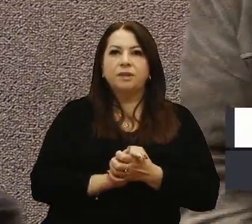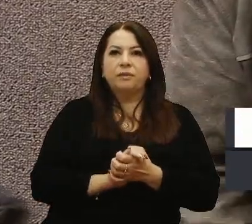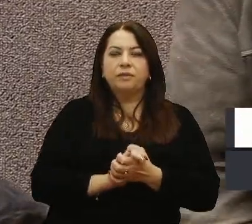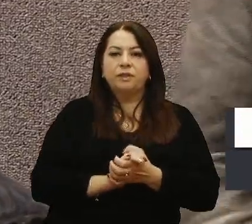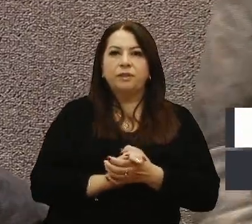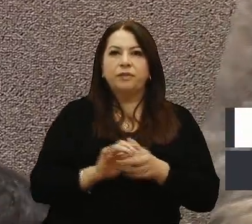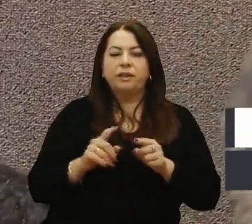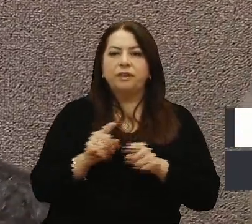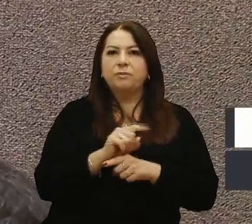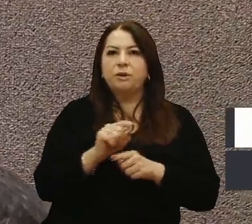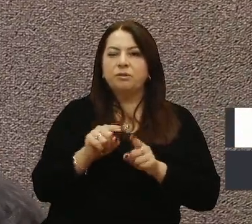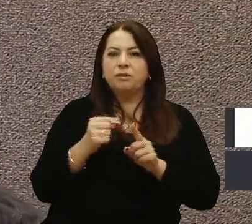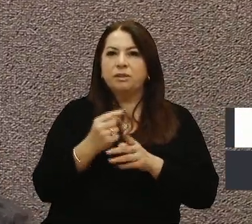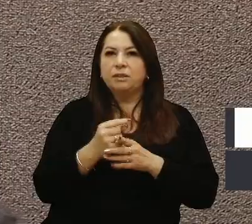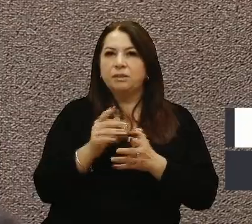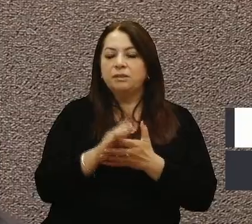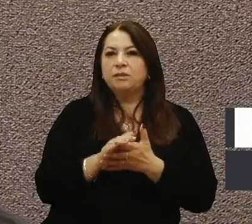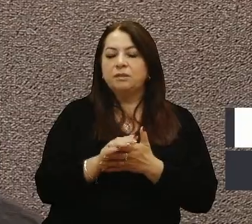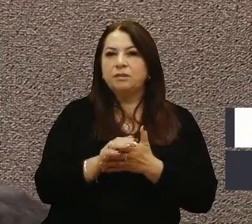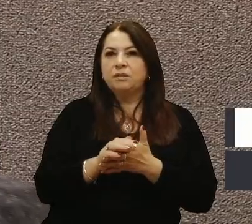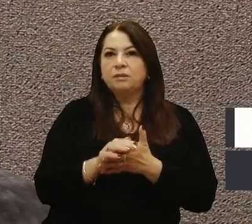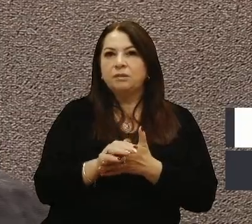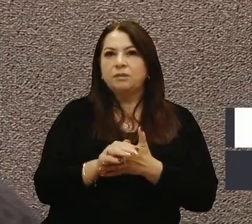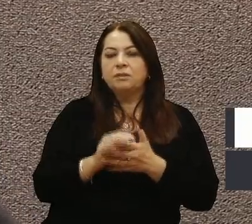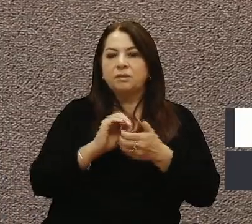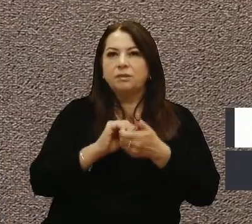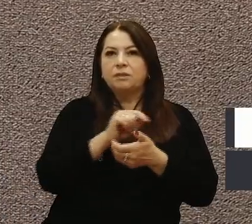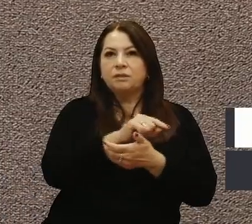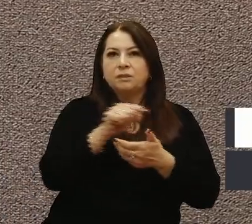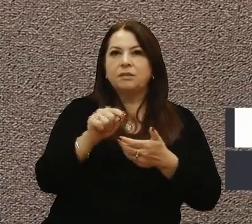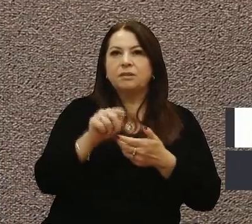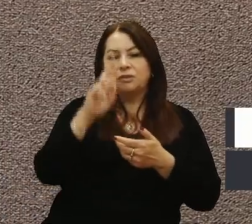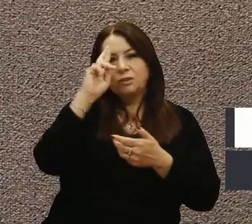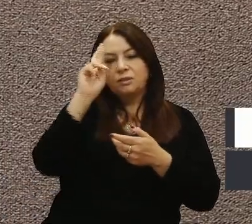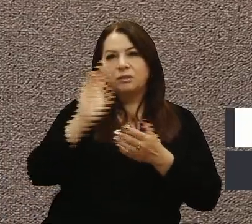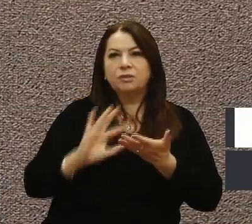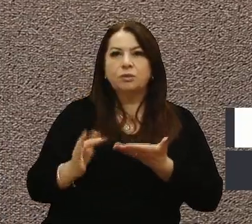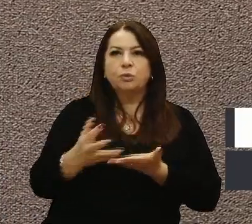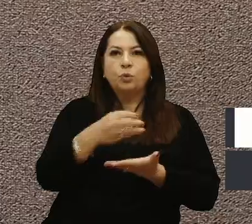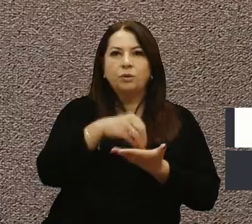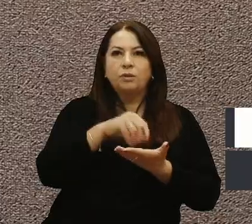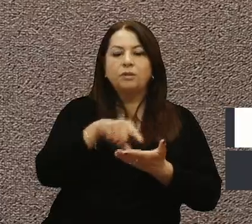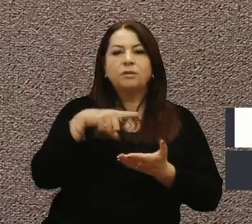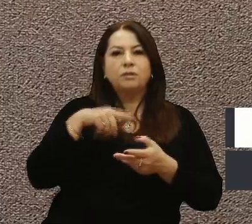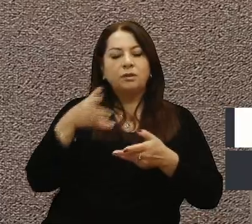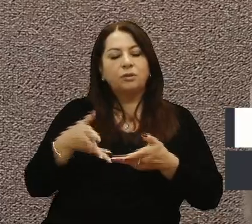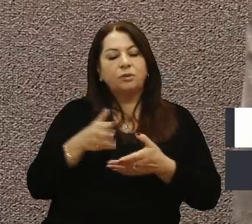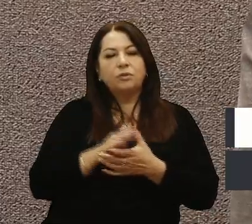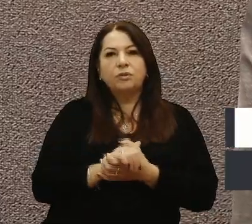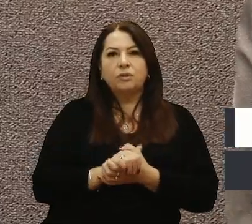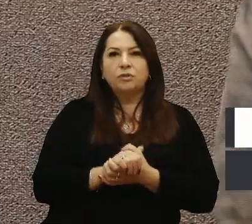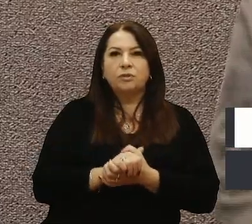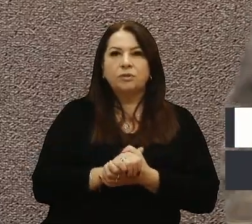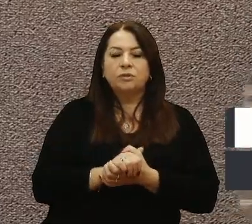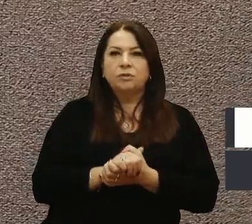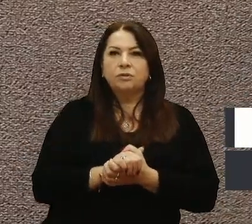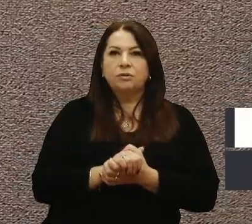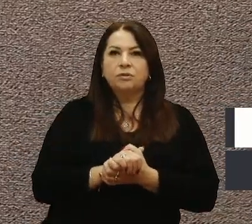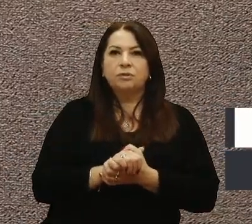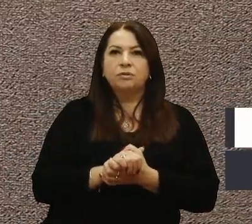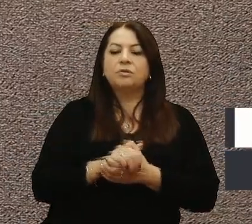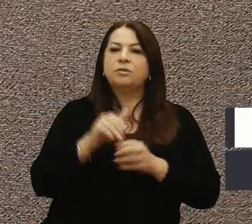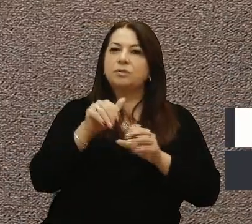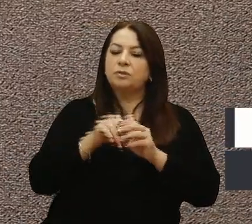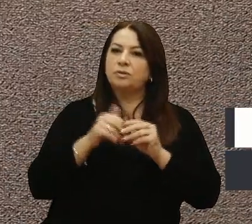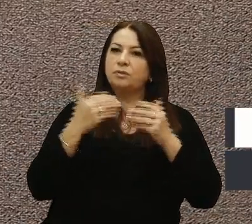o Sindilimp, quero saudar também a direção da Codeca, quem está aqui hoje. Mas eu quero fazer um